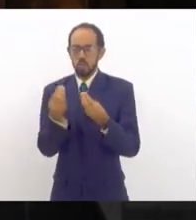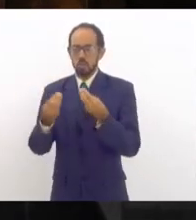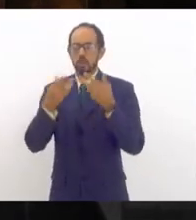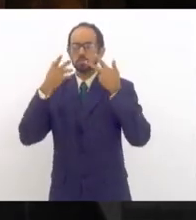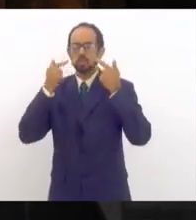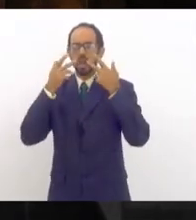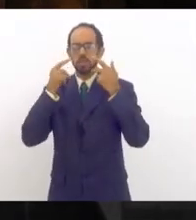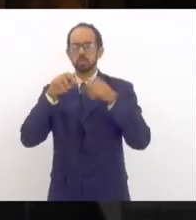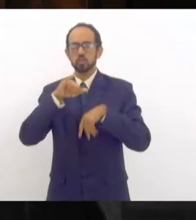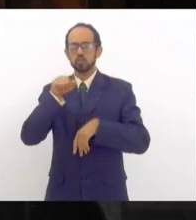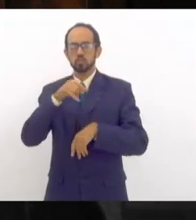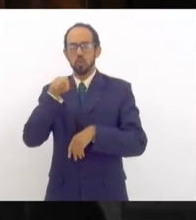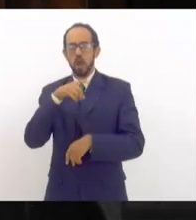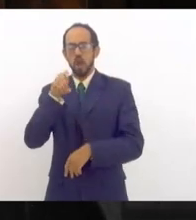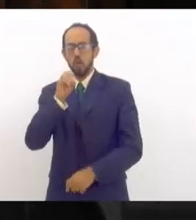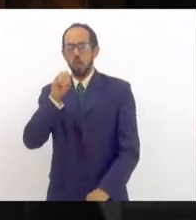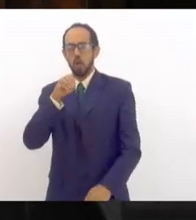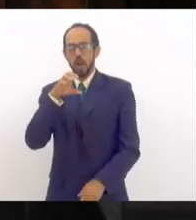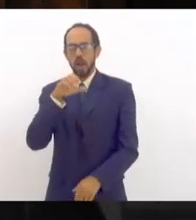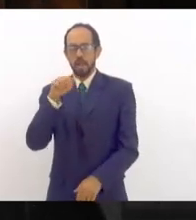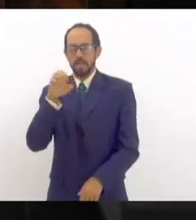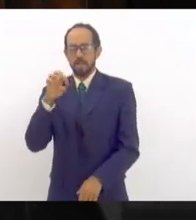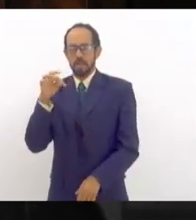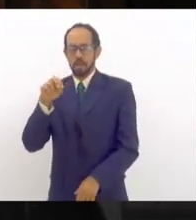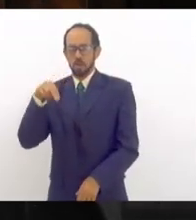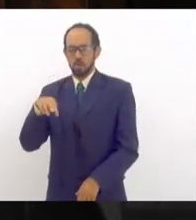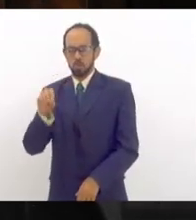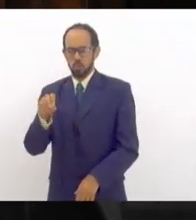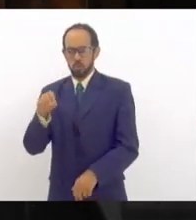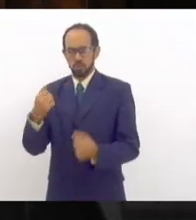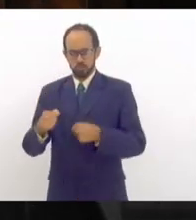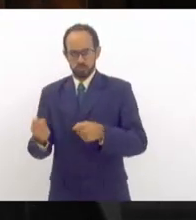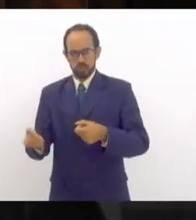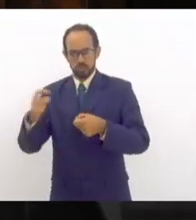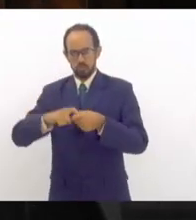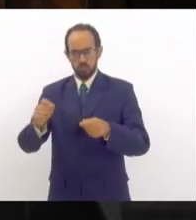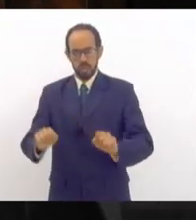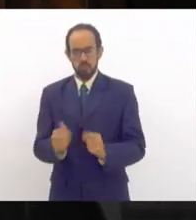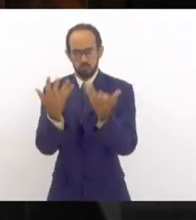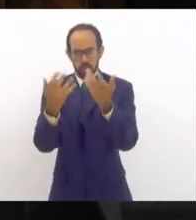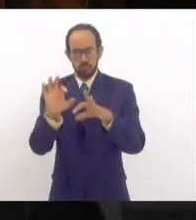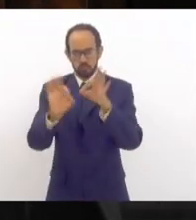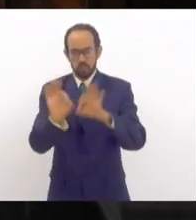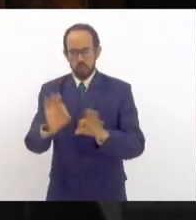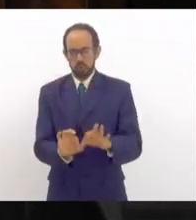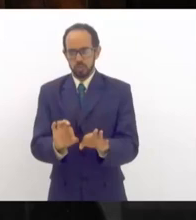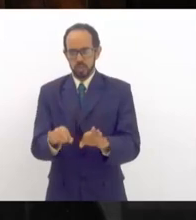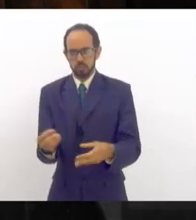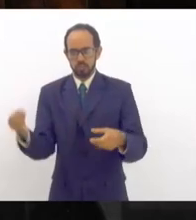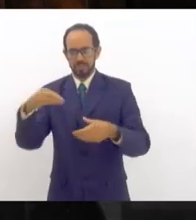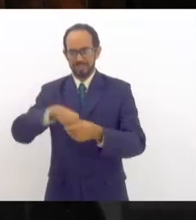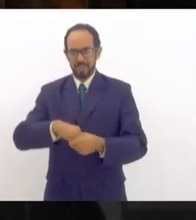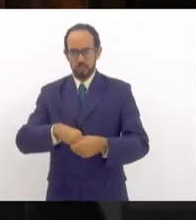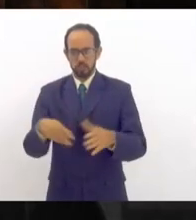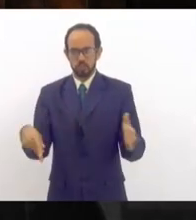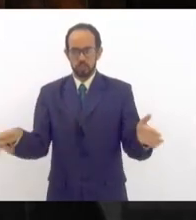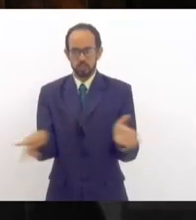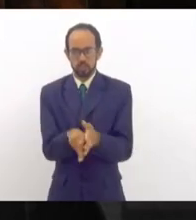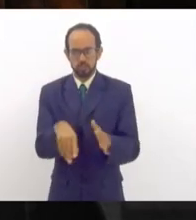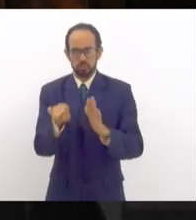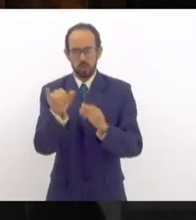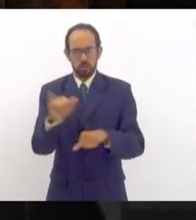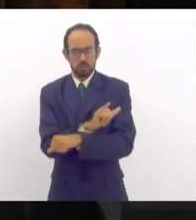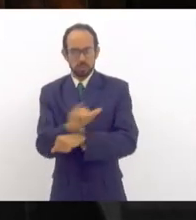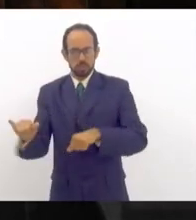Caetano como é um teatro municipal a gente tem que devolver grandes eventos Grandes projetos dentro das nossas próprias ferramentas